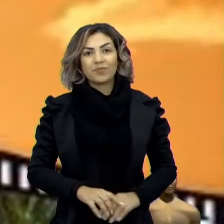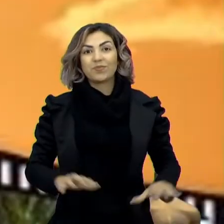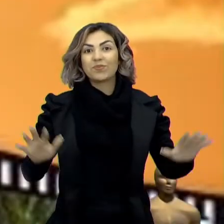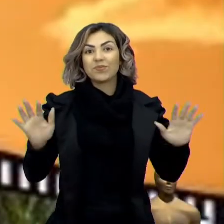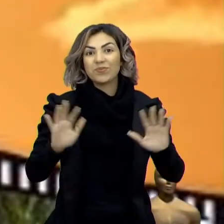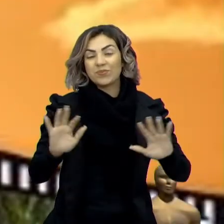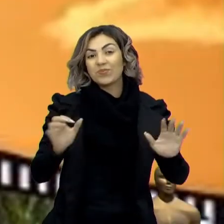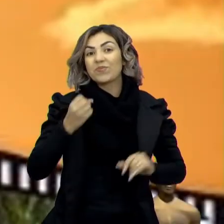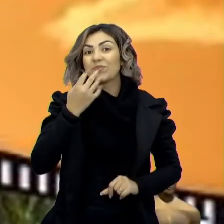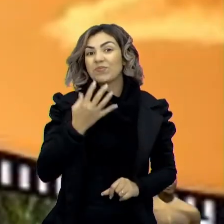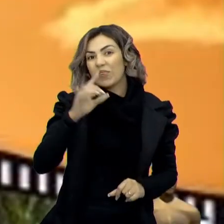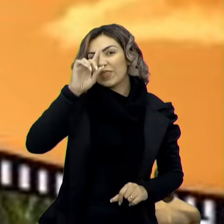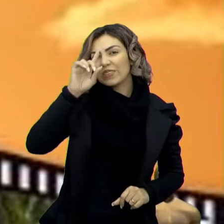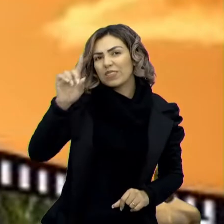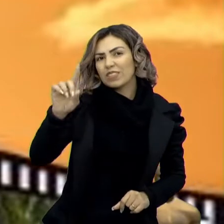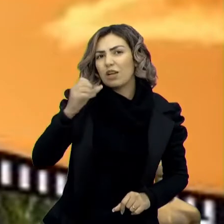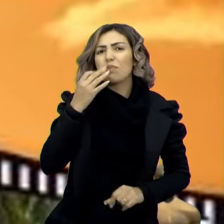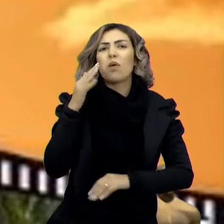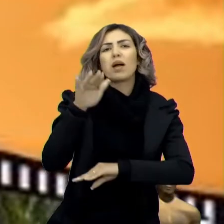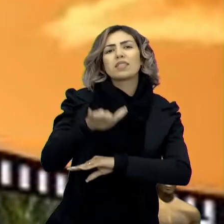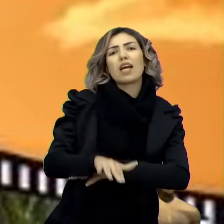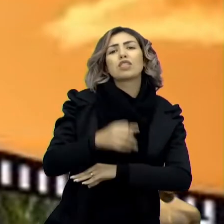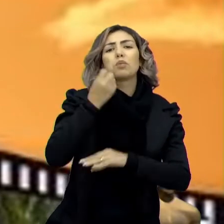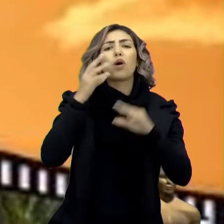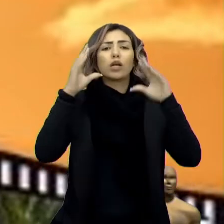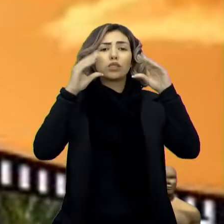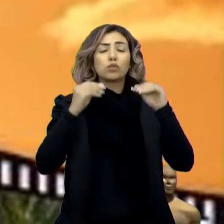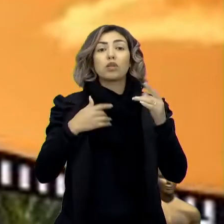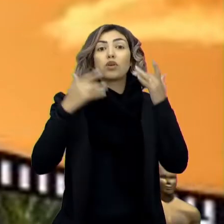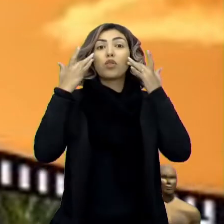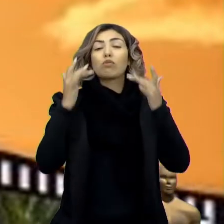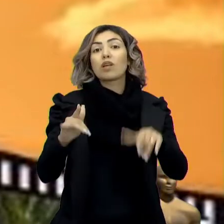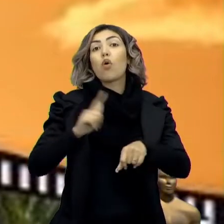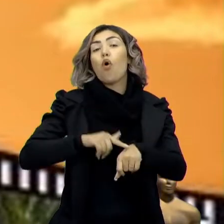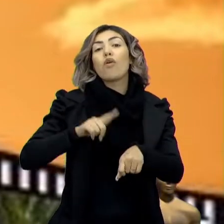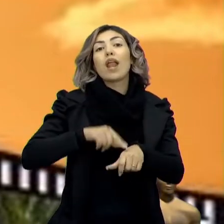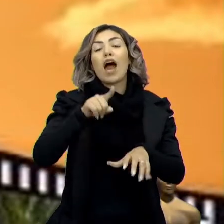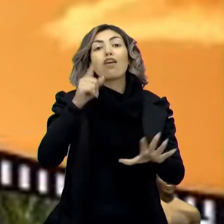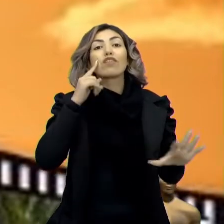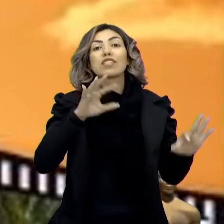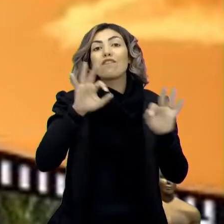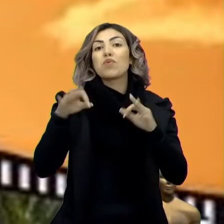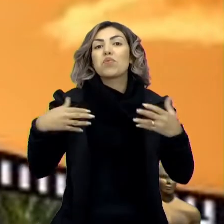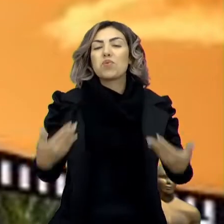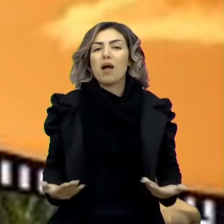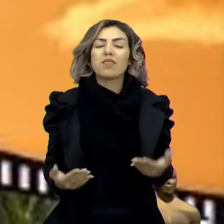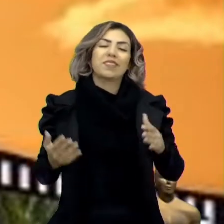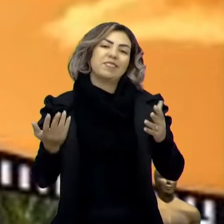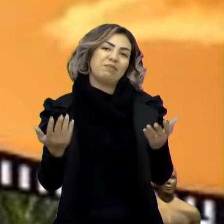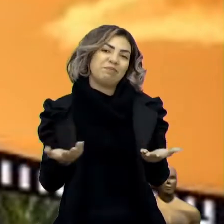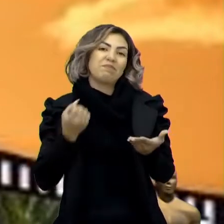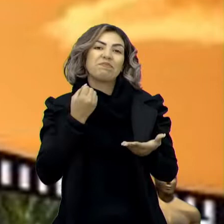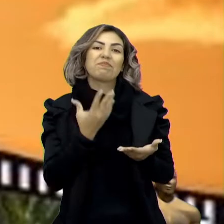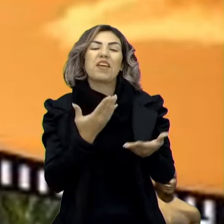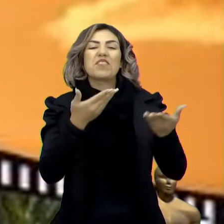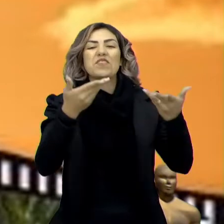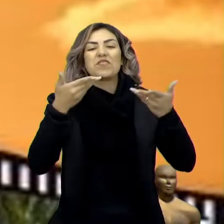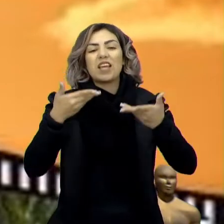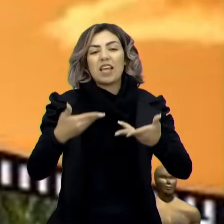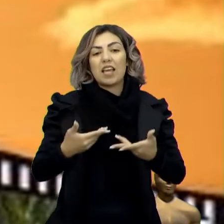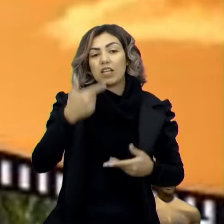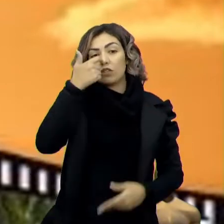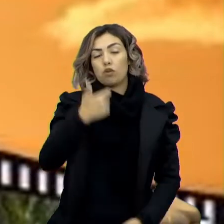Bom dia, boa tarde, boa noite, não sei o horário que você está olhando a nossa aula, mas seja bem-vindo. Eu sou o